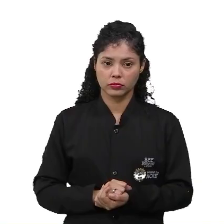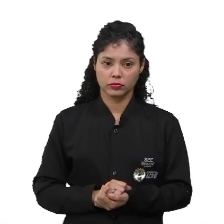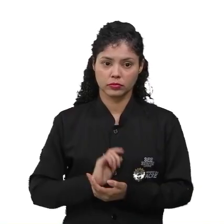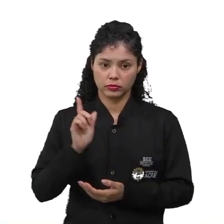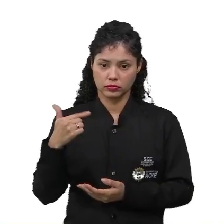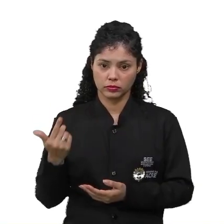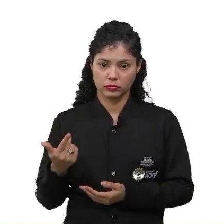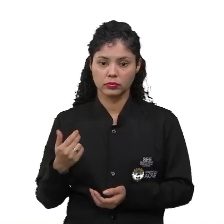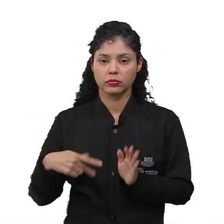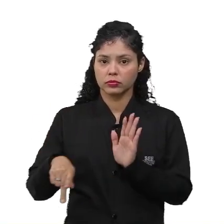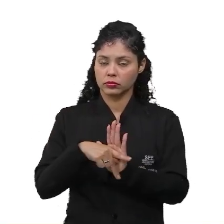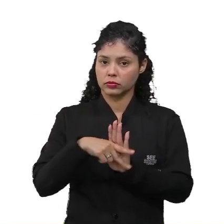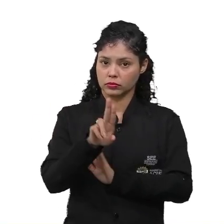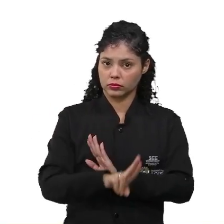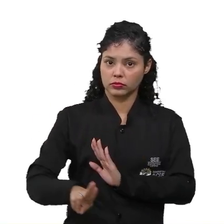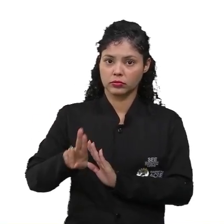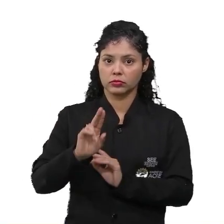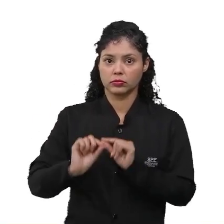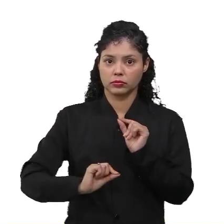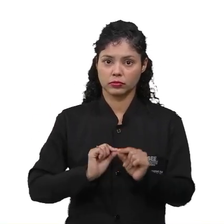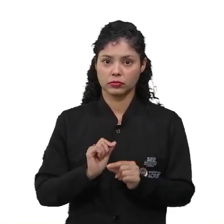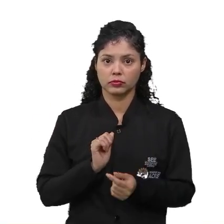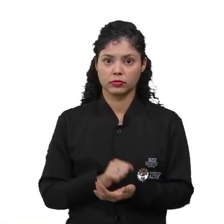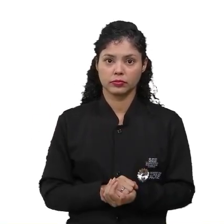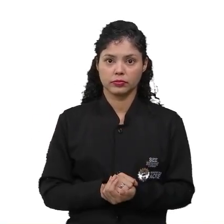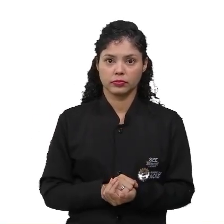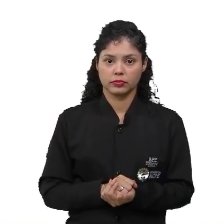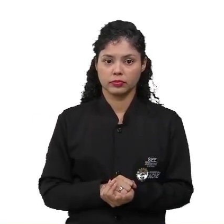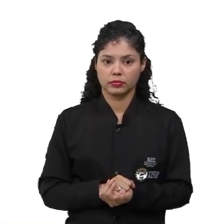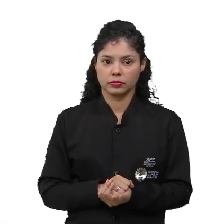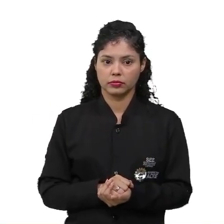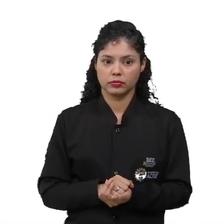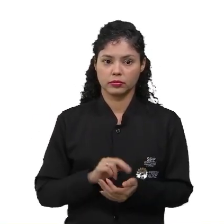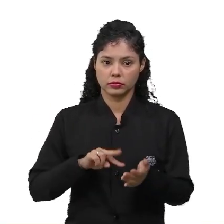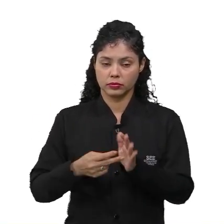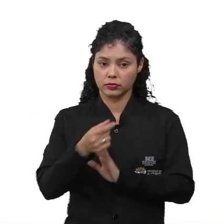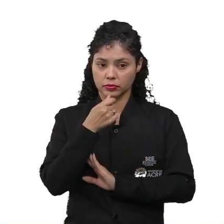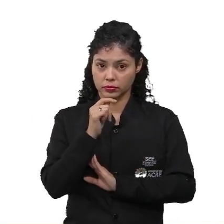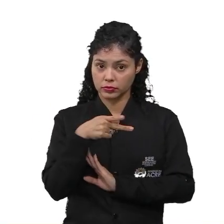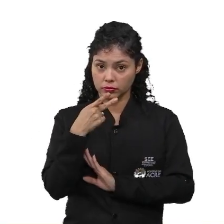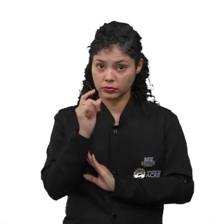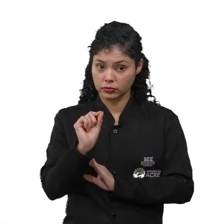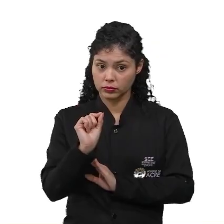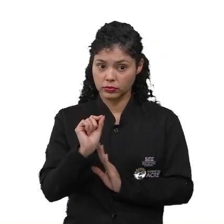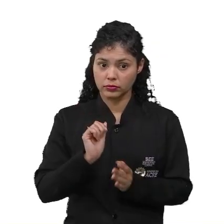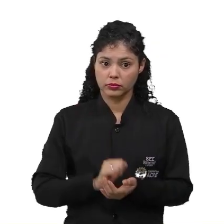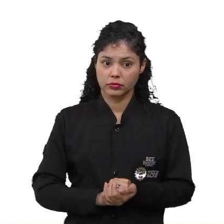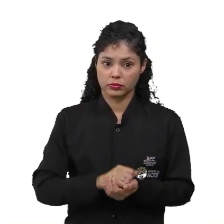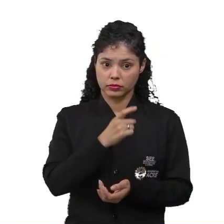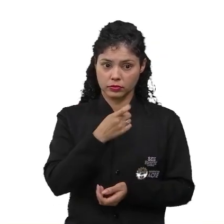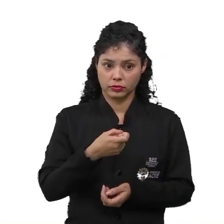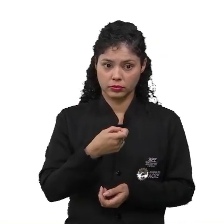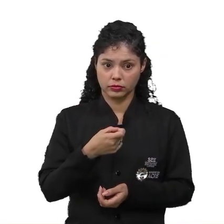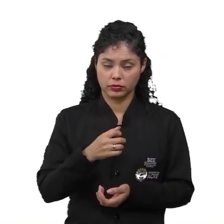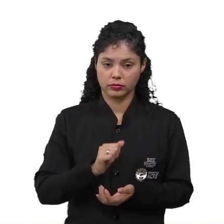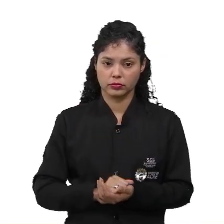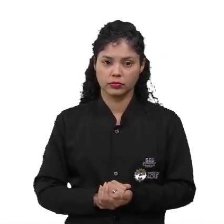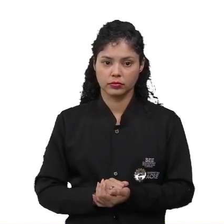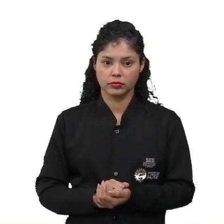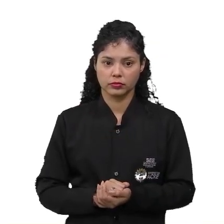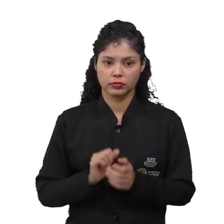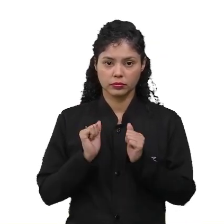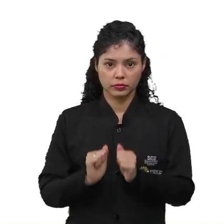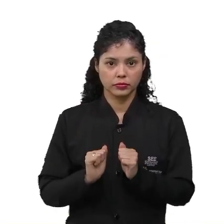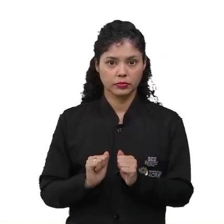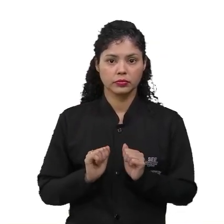Outra propriedade bastante usada é essa que diz que você tiver o logaritmo de uma potência, você